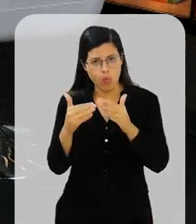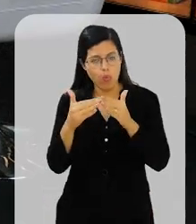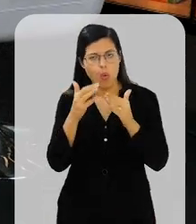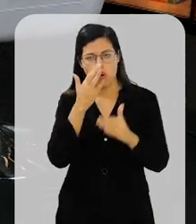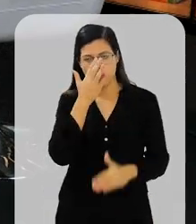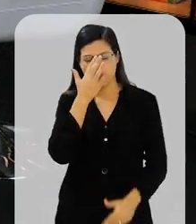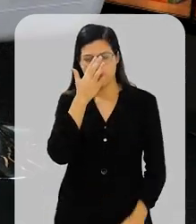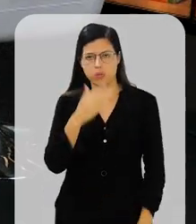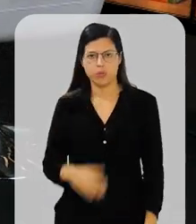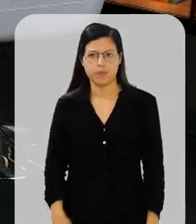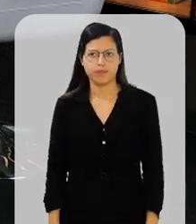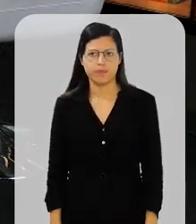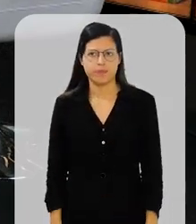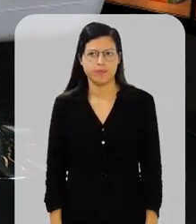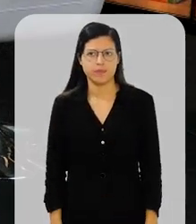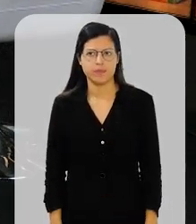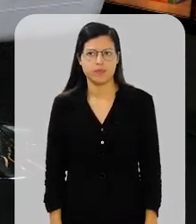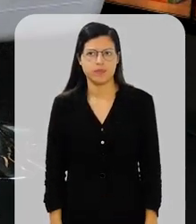Concordo.